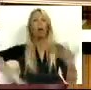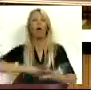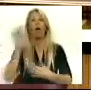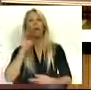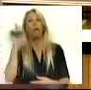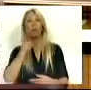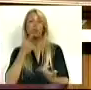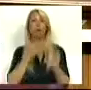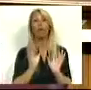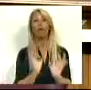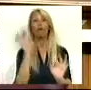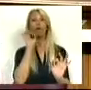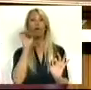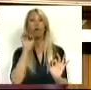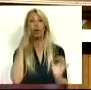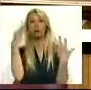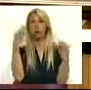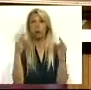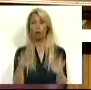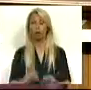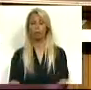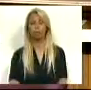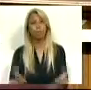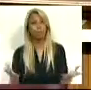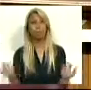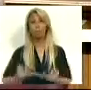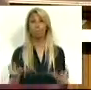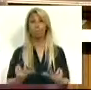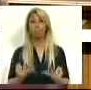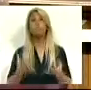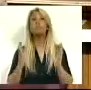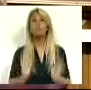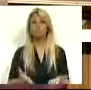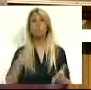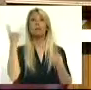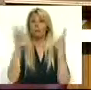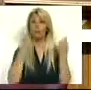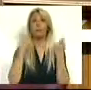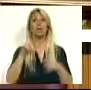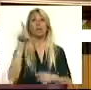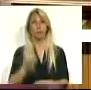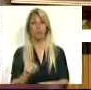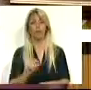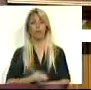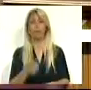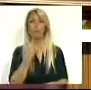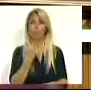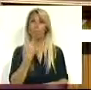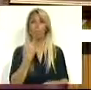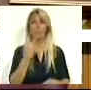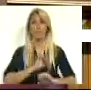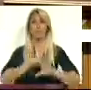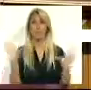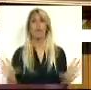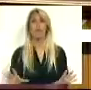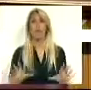valorização e a preservação dos valores naturais. E, de facto, devemos ter tendência também para perceber que a atividade